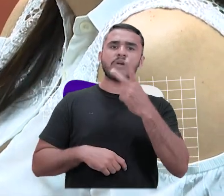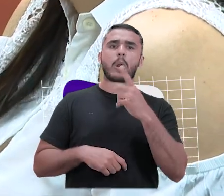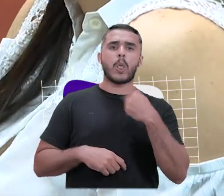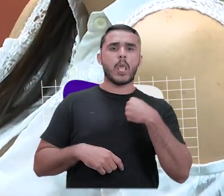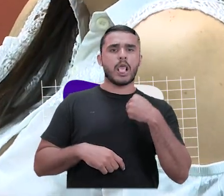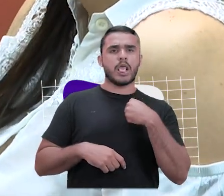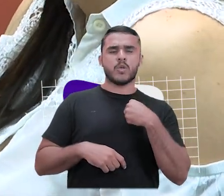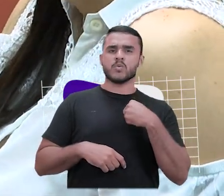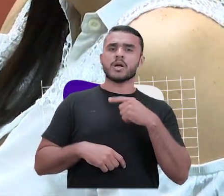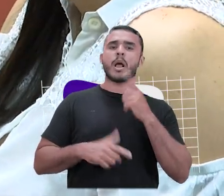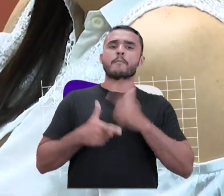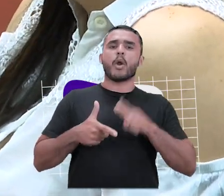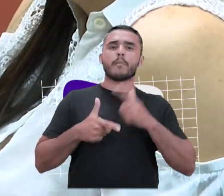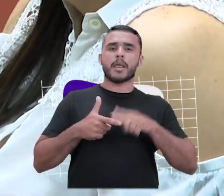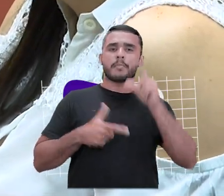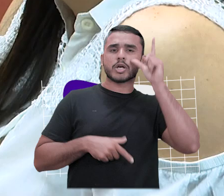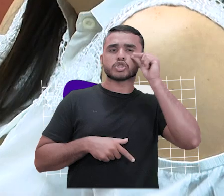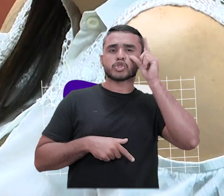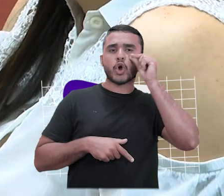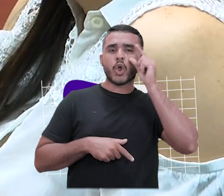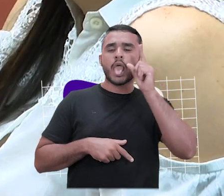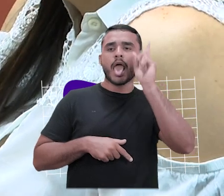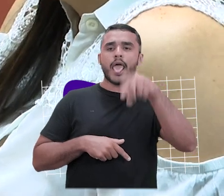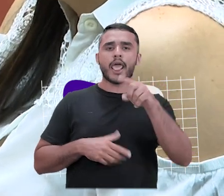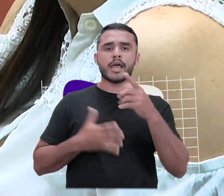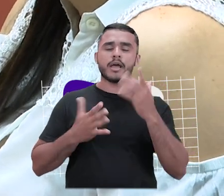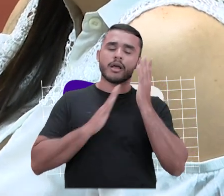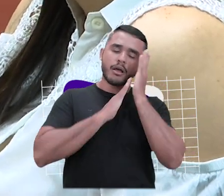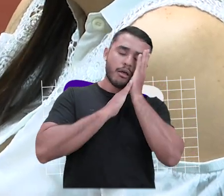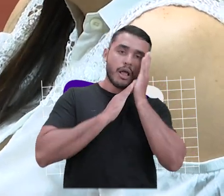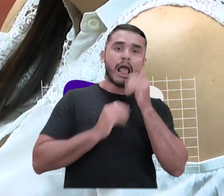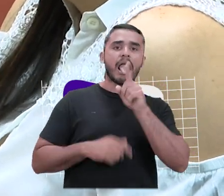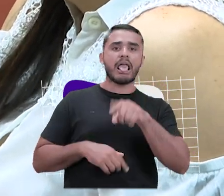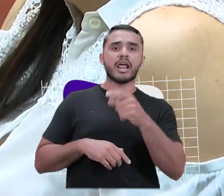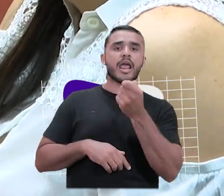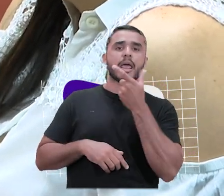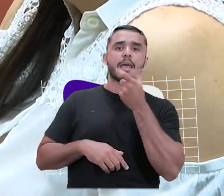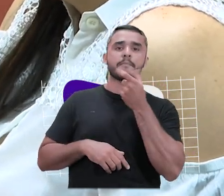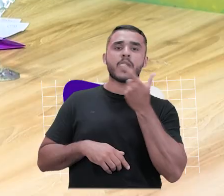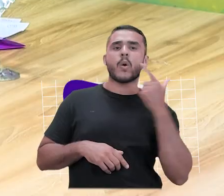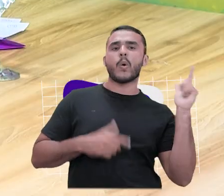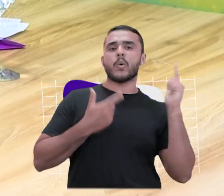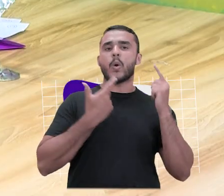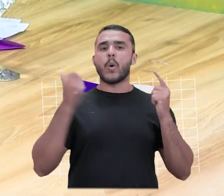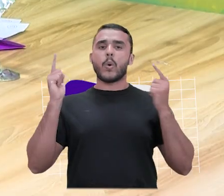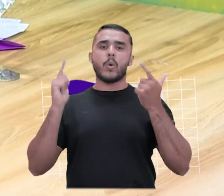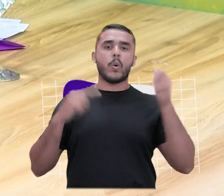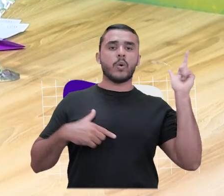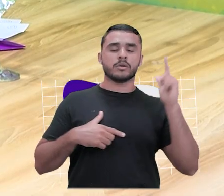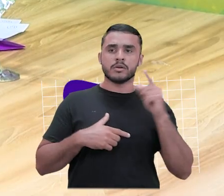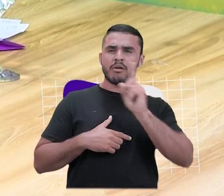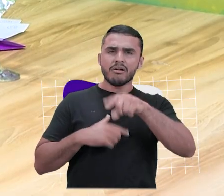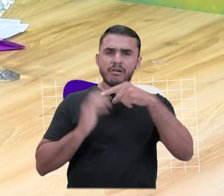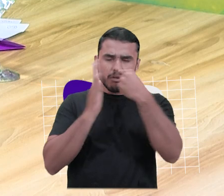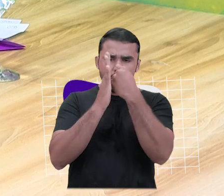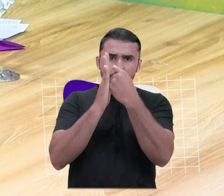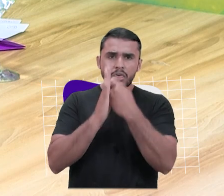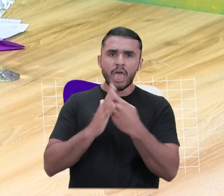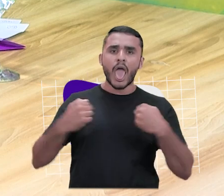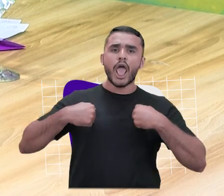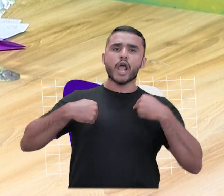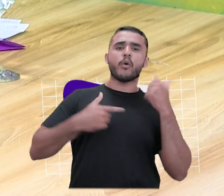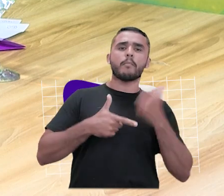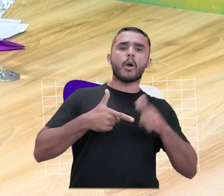passou remédios assim. Até chegar o diagnóstico do TEA, gente, eles dão tanto diagnósticos errados. E adulto, principalmente.